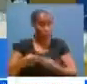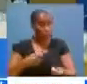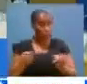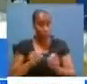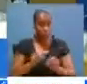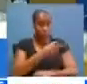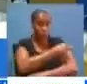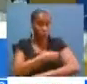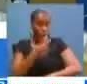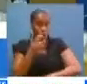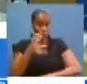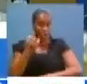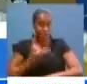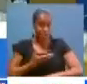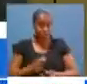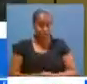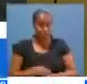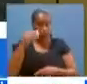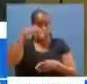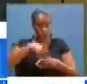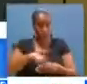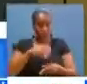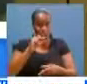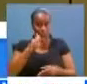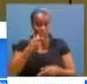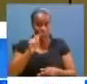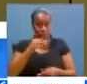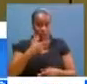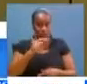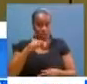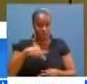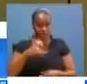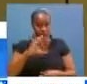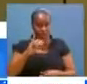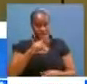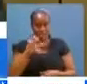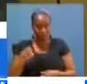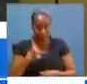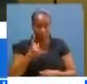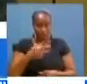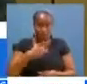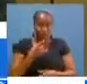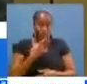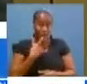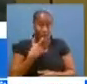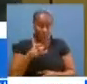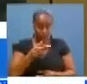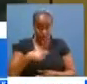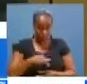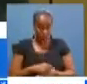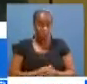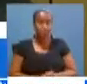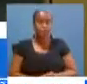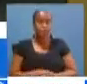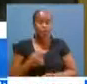negociáveis. Os deputados da UCID votamos abstenção por entendermos que